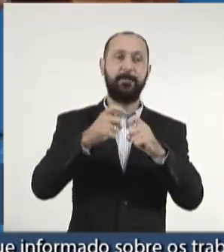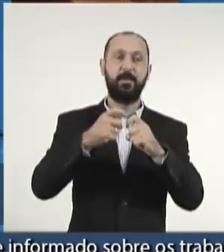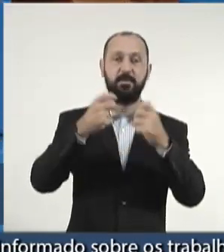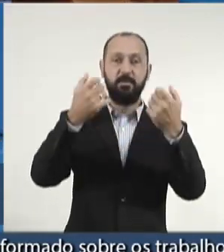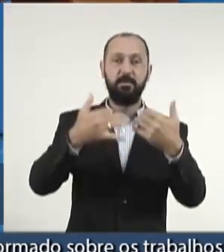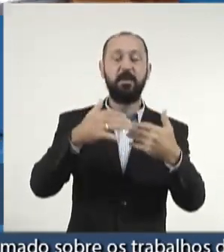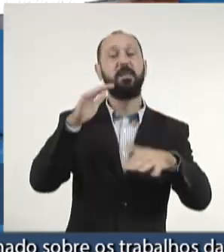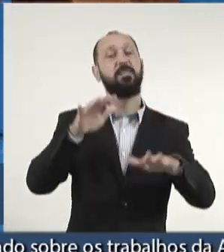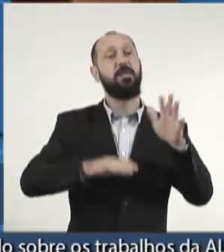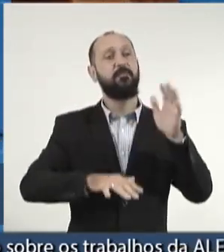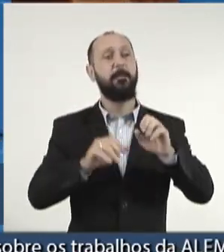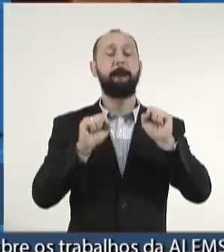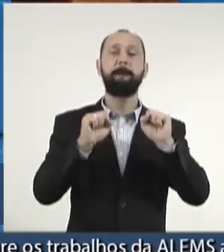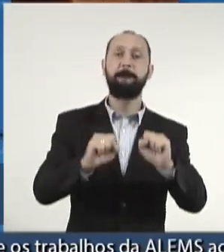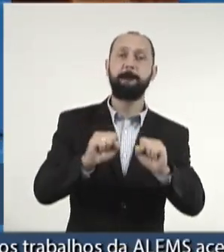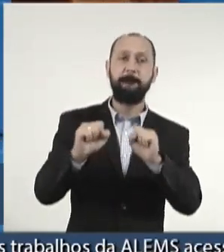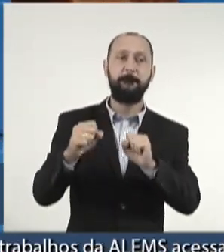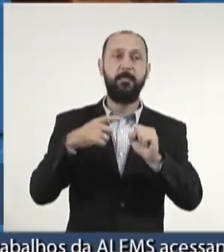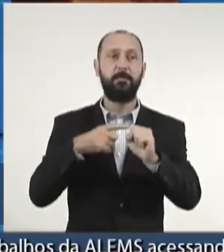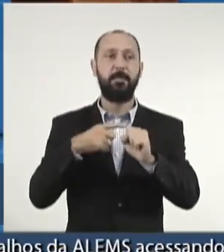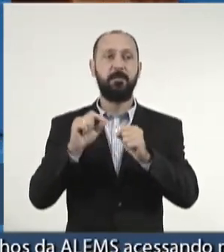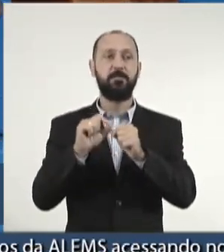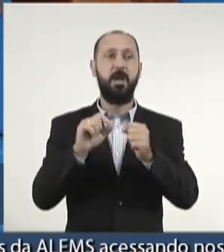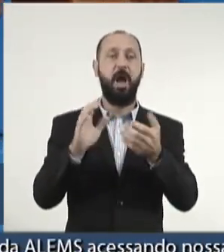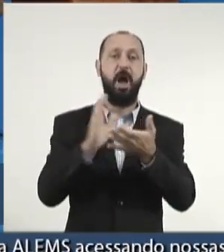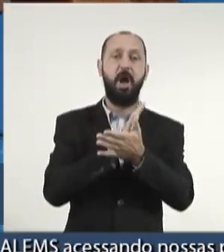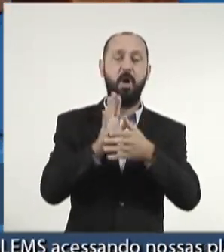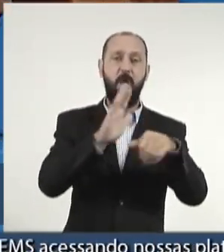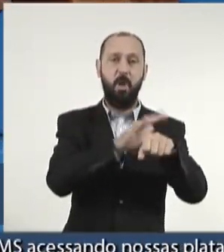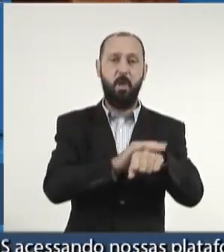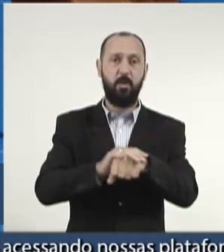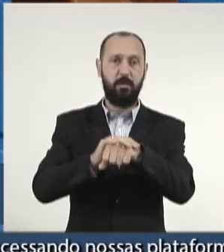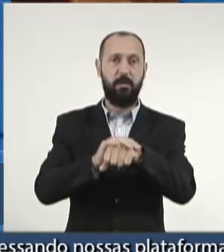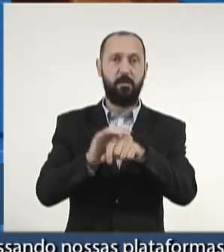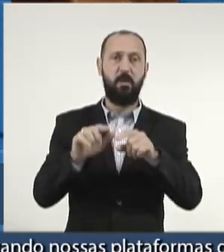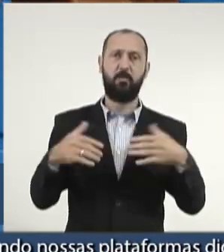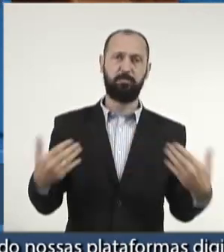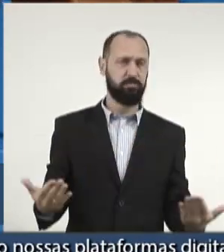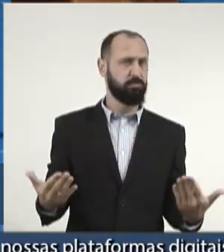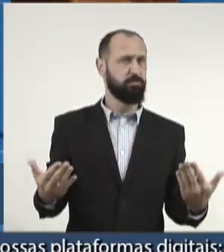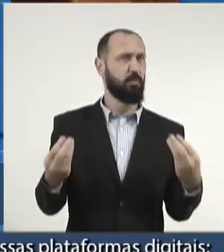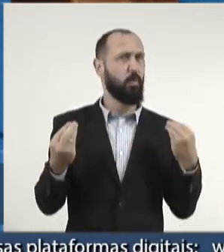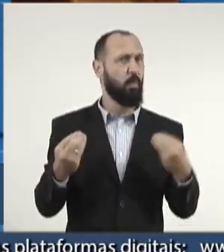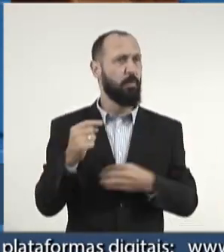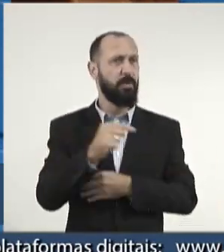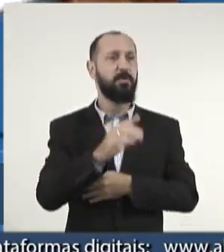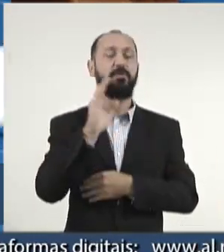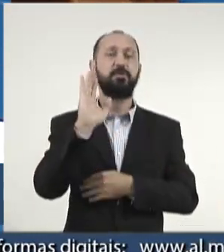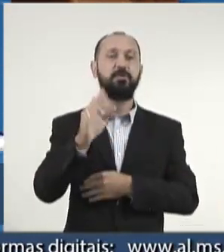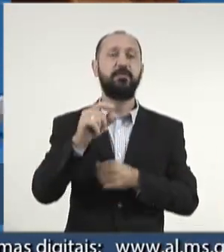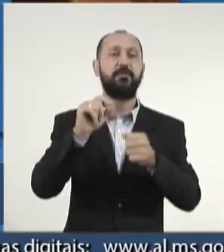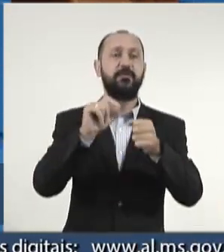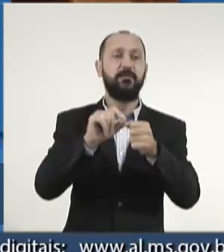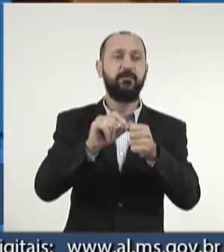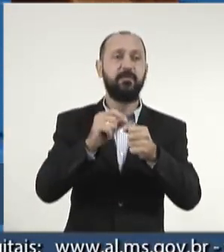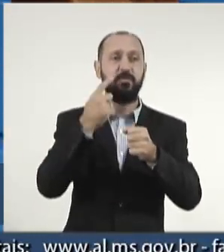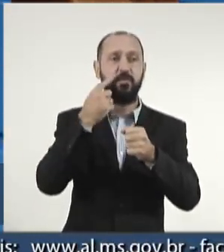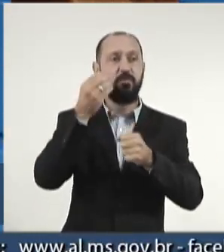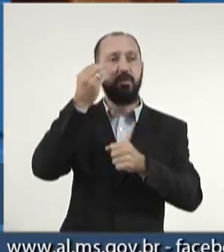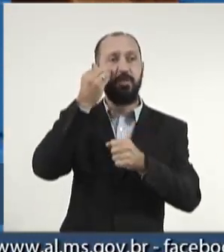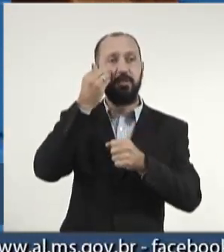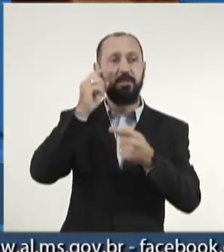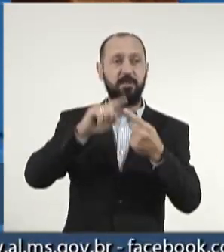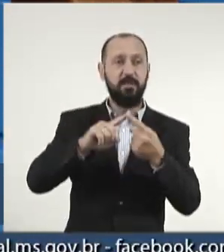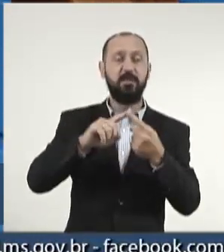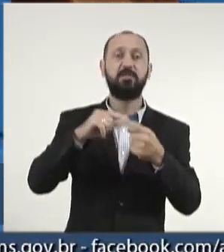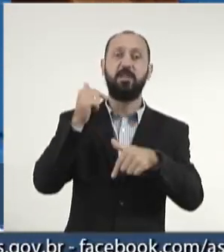provavelmente poderia ter comorbidades. Ora, ele já passou por outros testes, ele